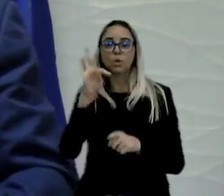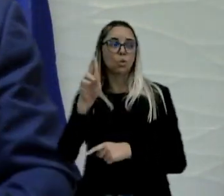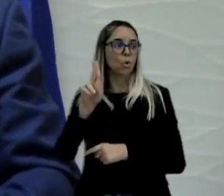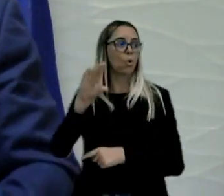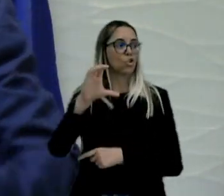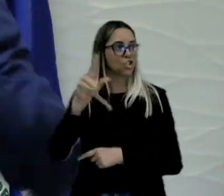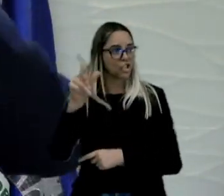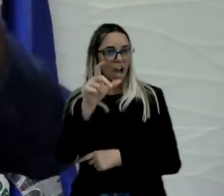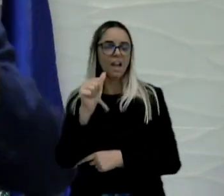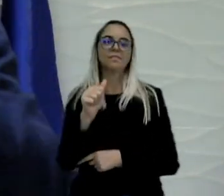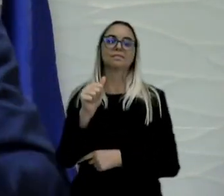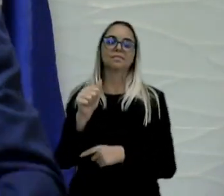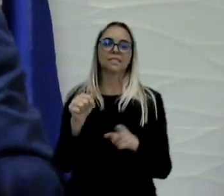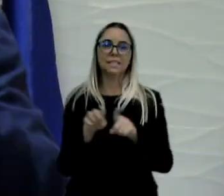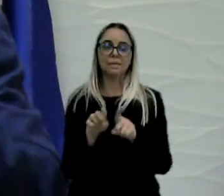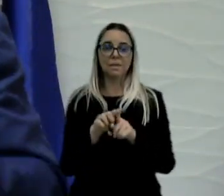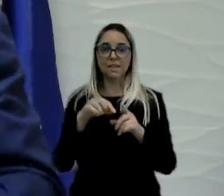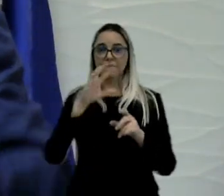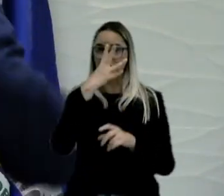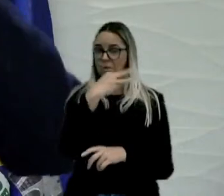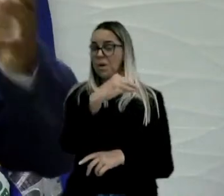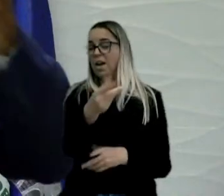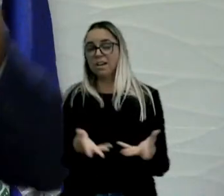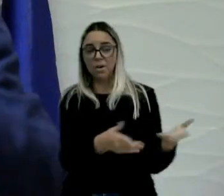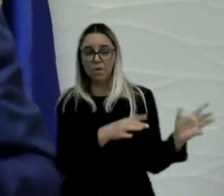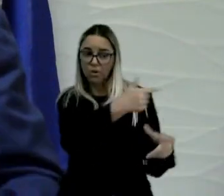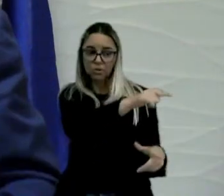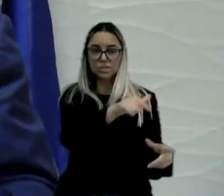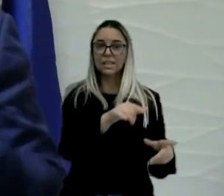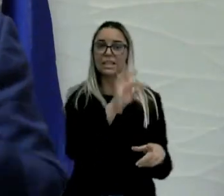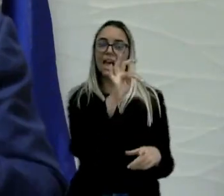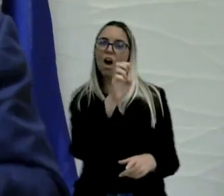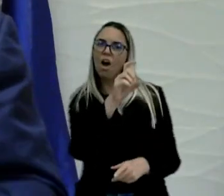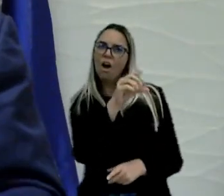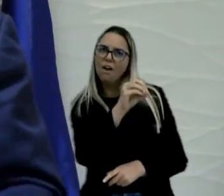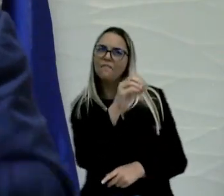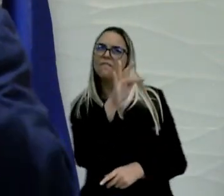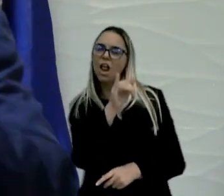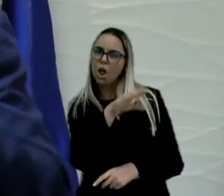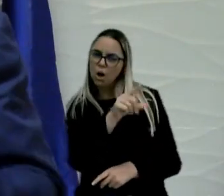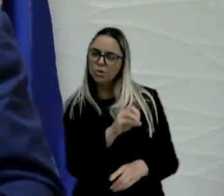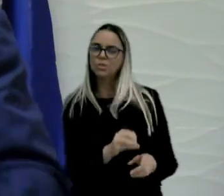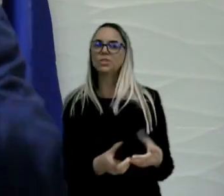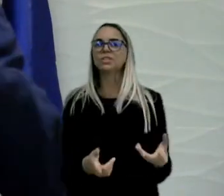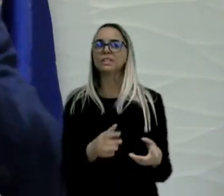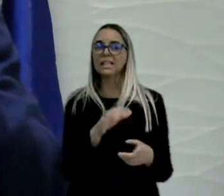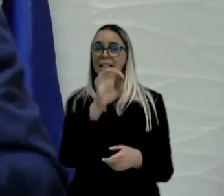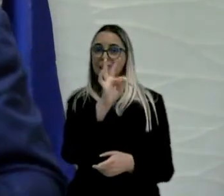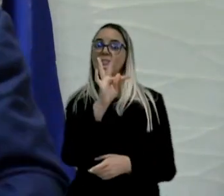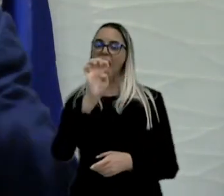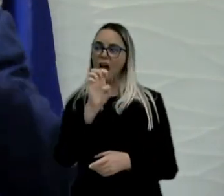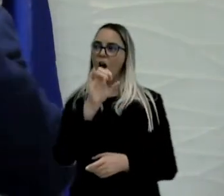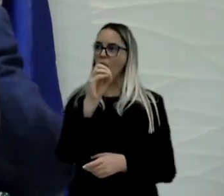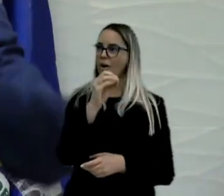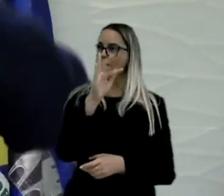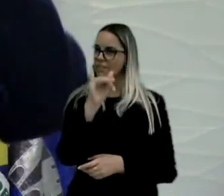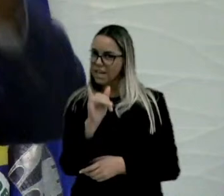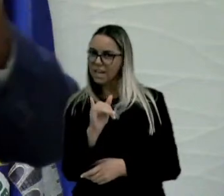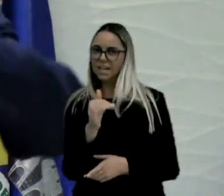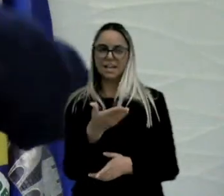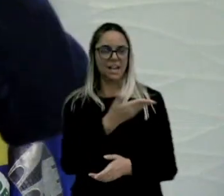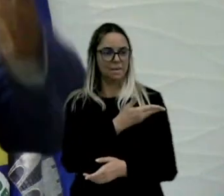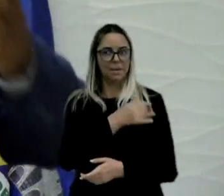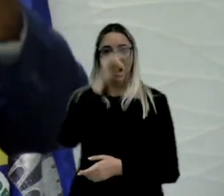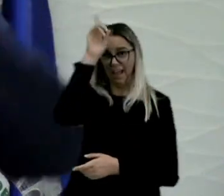no tamando do ar para o nosso amigo teof todos que aí faz a casa de farinha de teof a nossa amiga galega